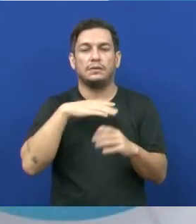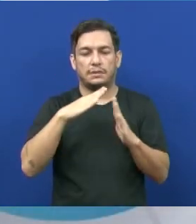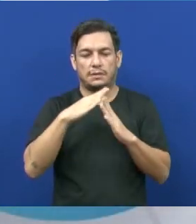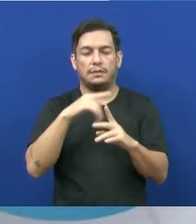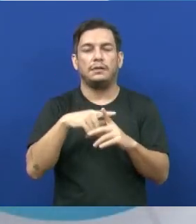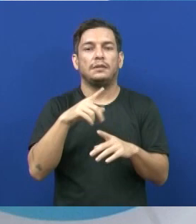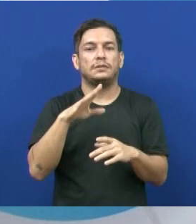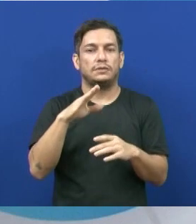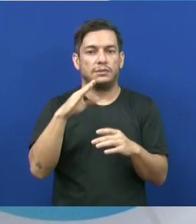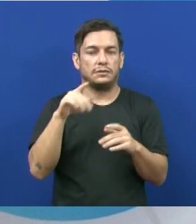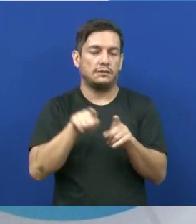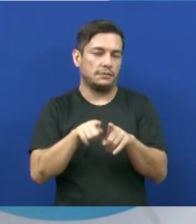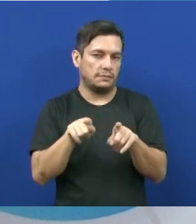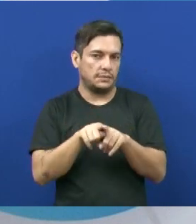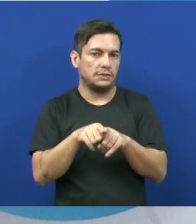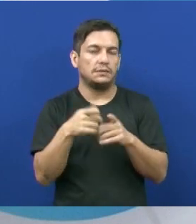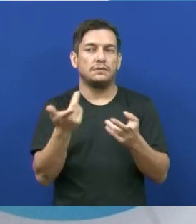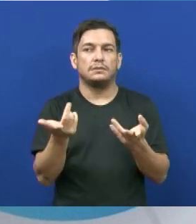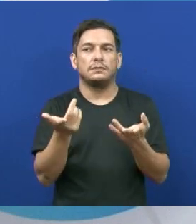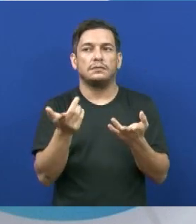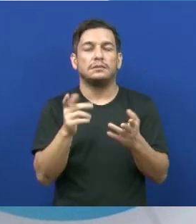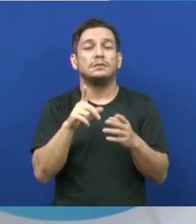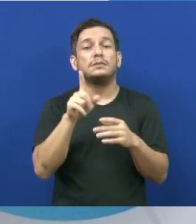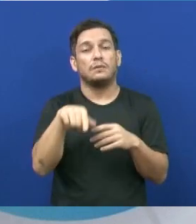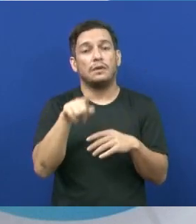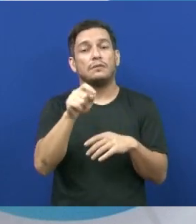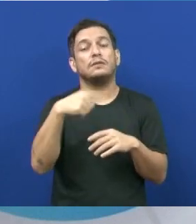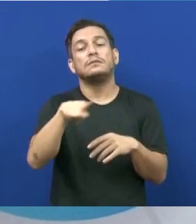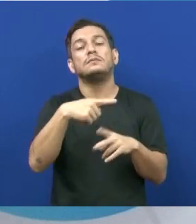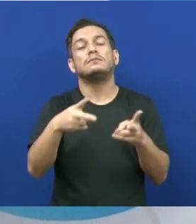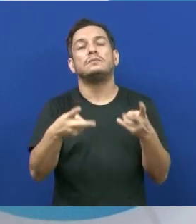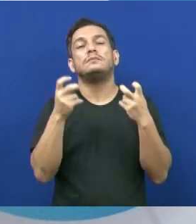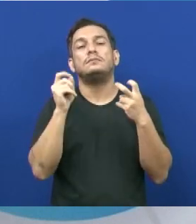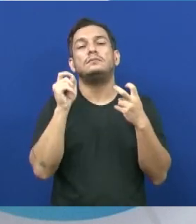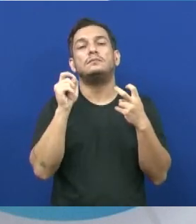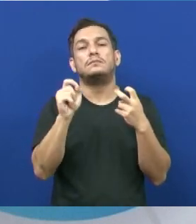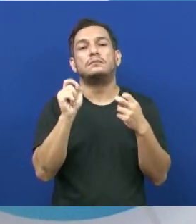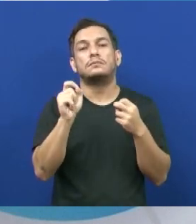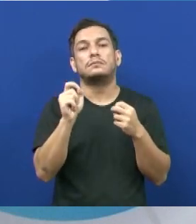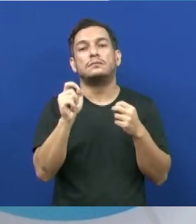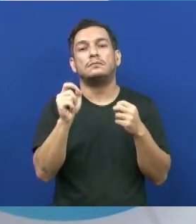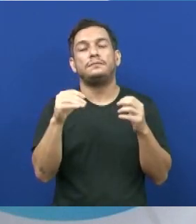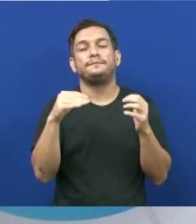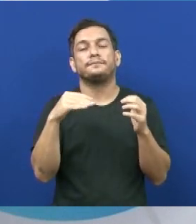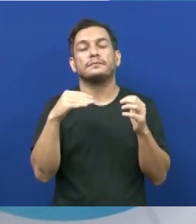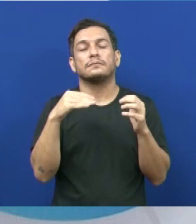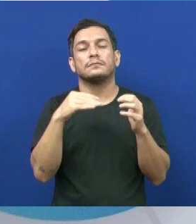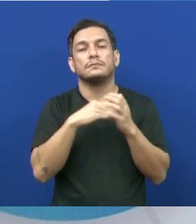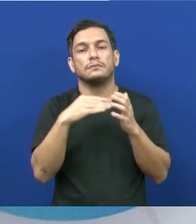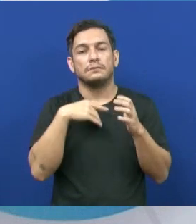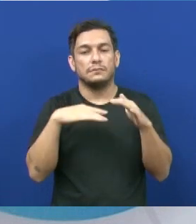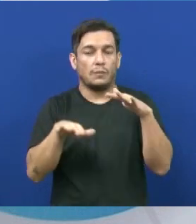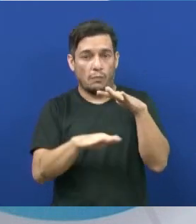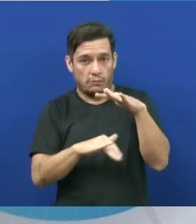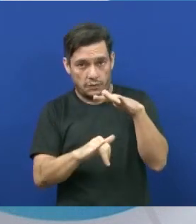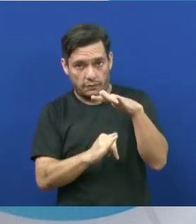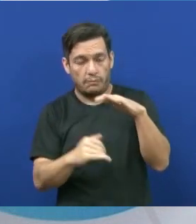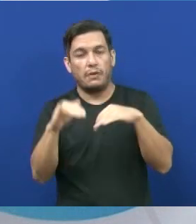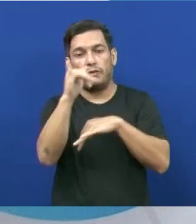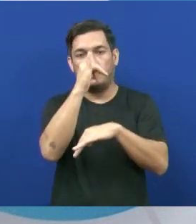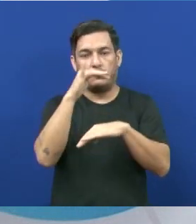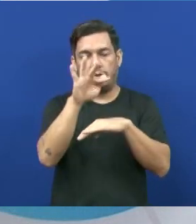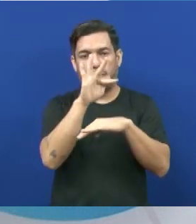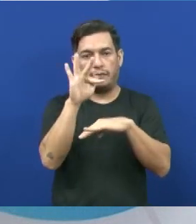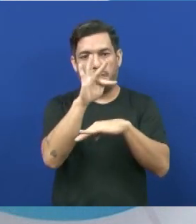que é uma coisa mais padrão uma coisa mais padronizada então isso é para vocês perceberem até onde passa o menos formal